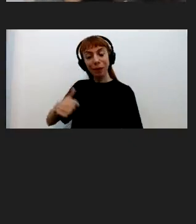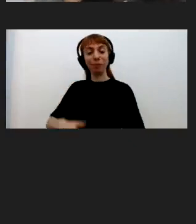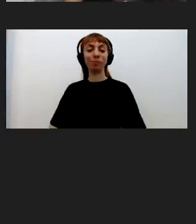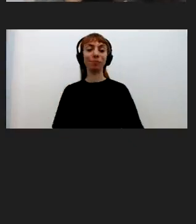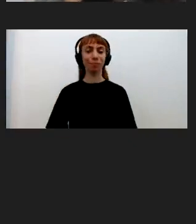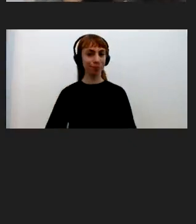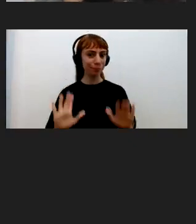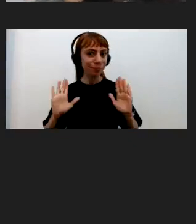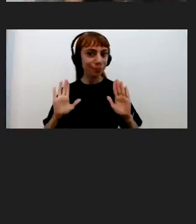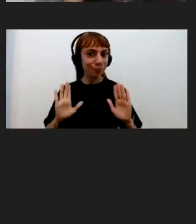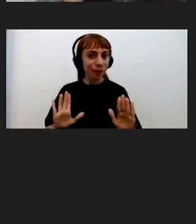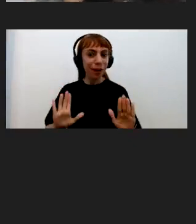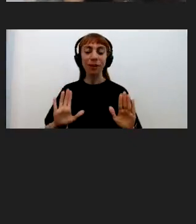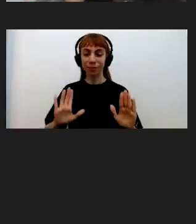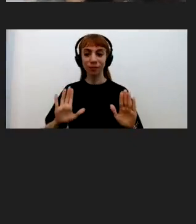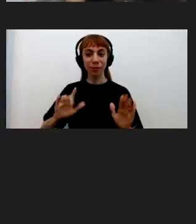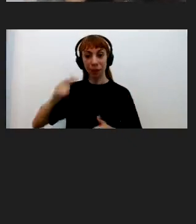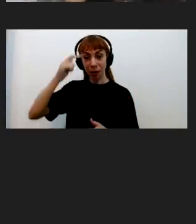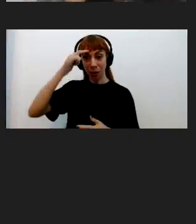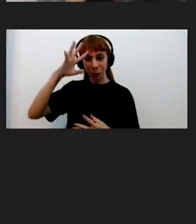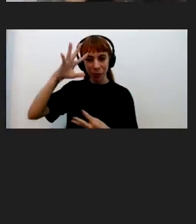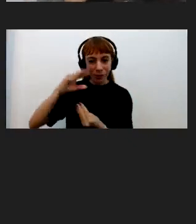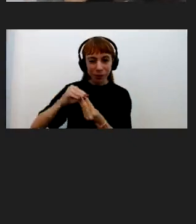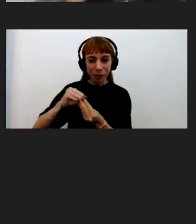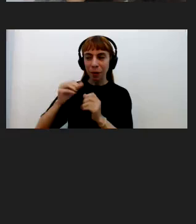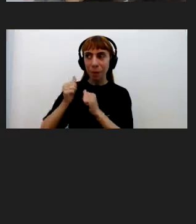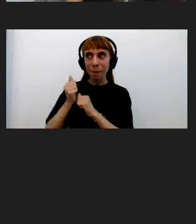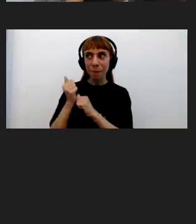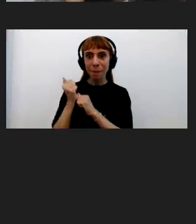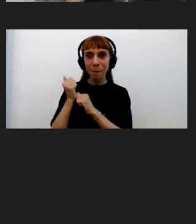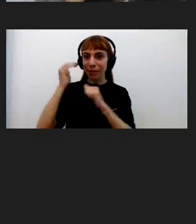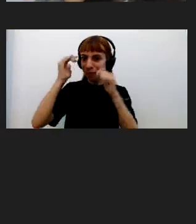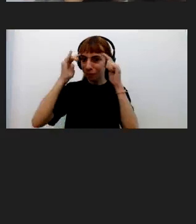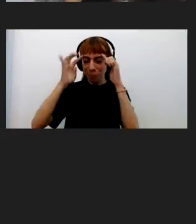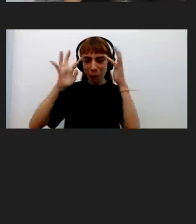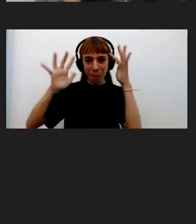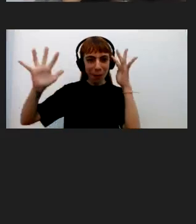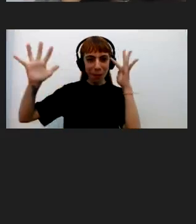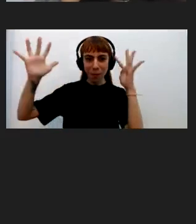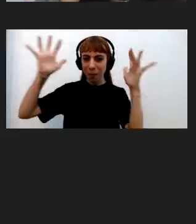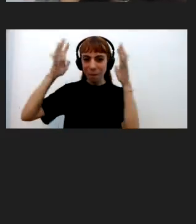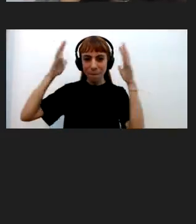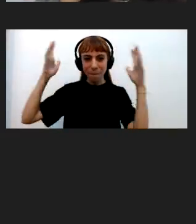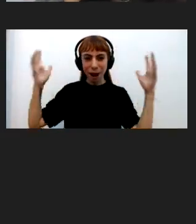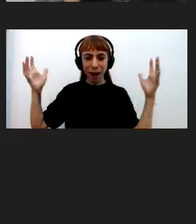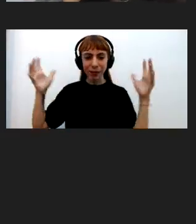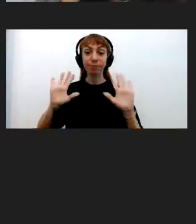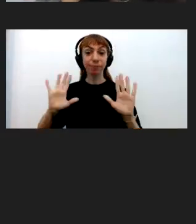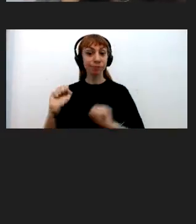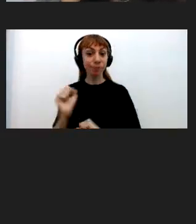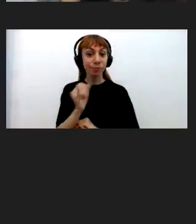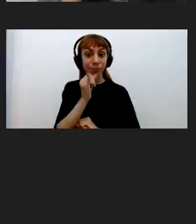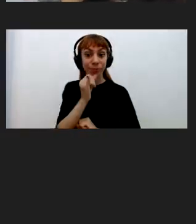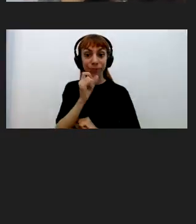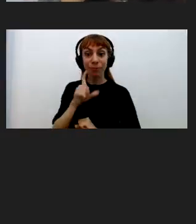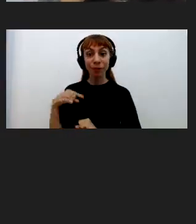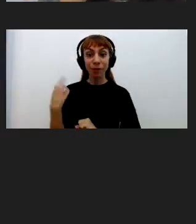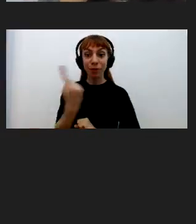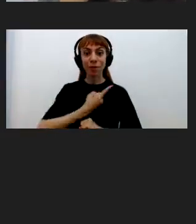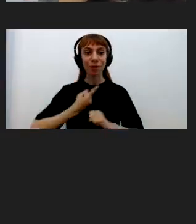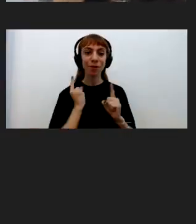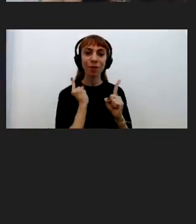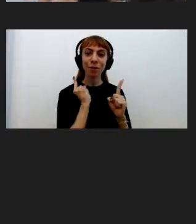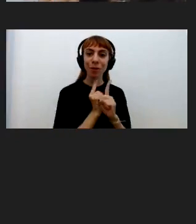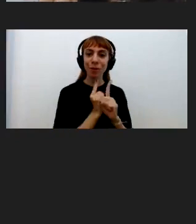gente, ela é muito mais além no sentido de pensar que os nossos bons encontros, eles também nos nutrem naquilo que a